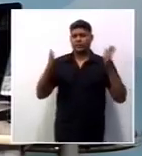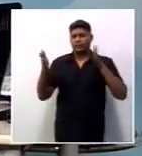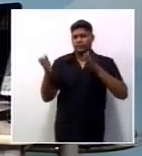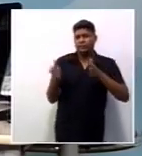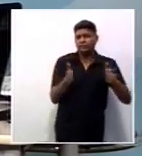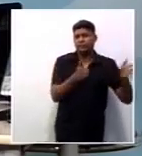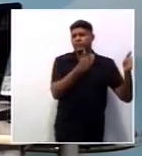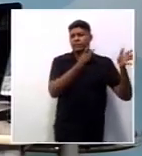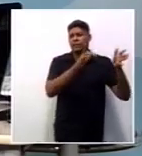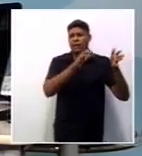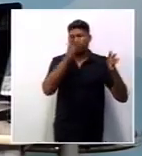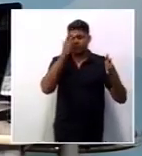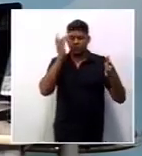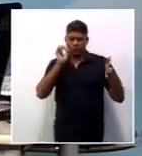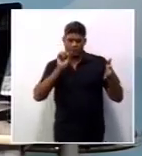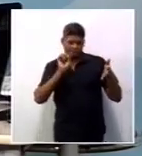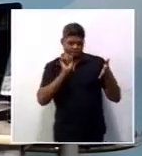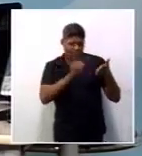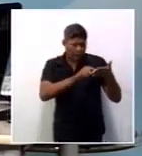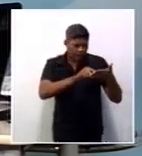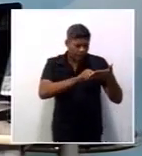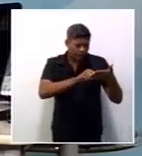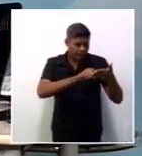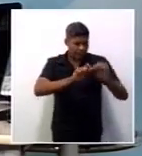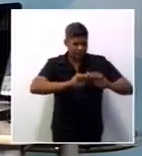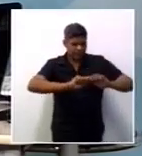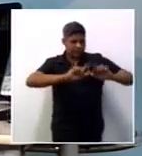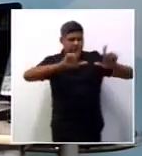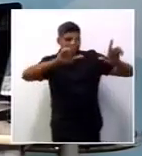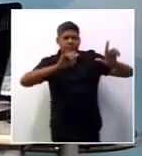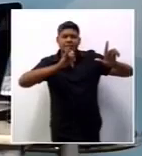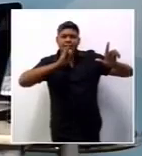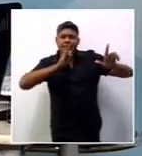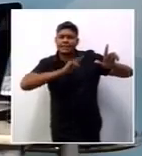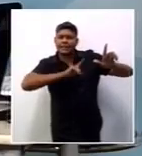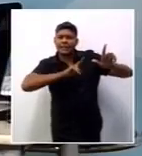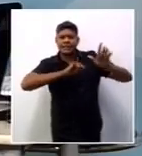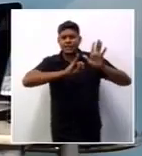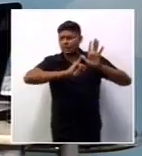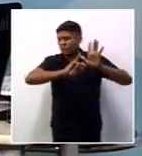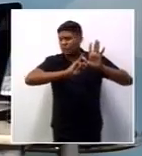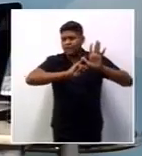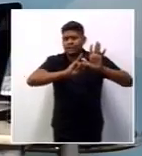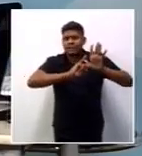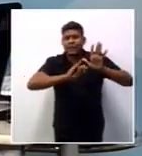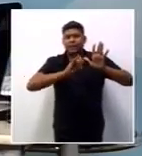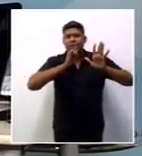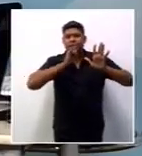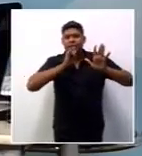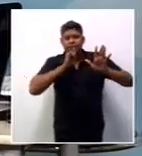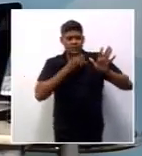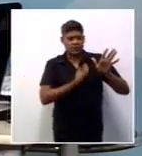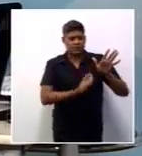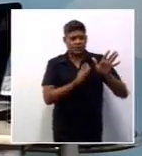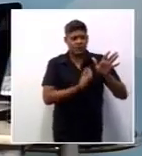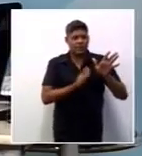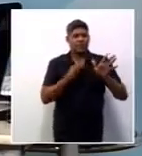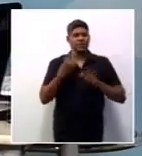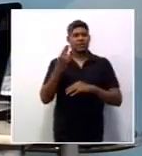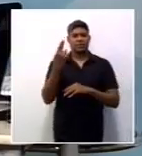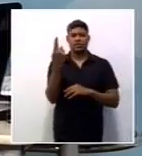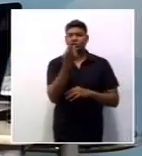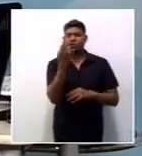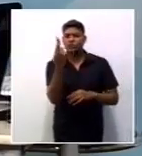anúncios, e aí a pessoa clica e ali roubam os dados, fazem a limpa na nossa vida, na nossa